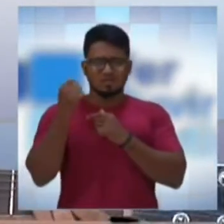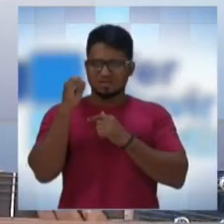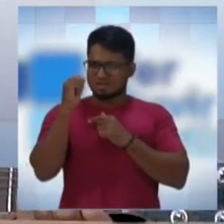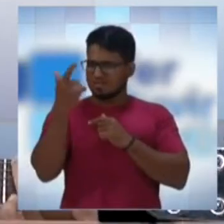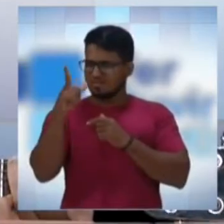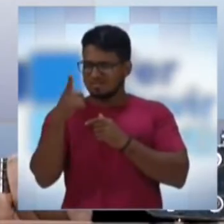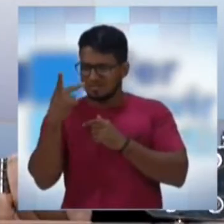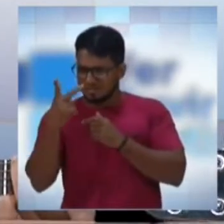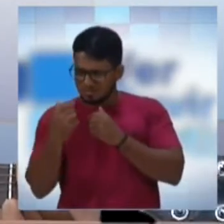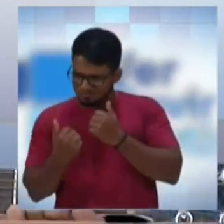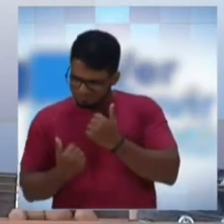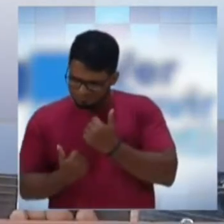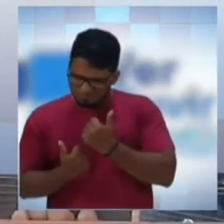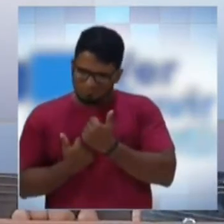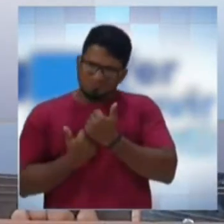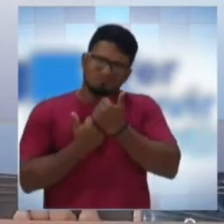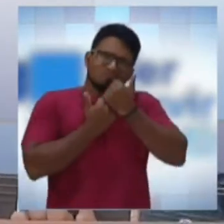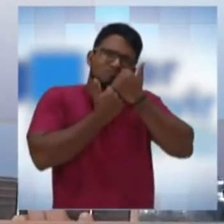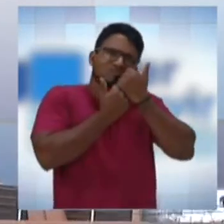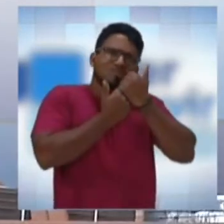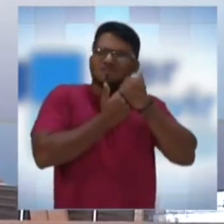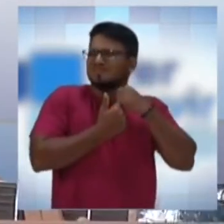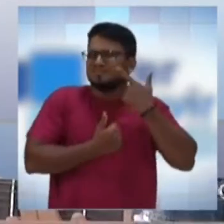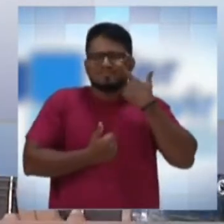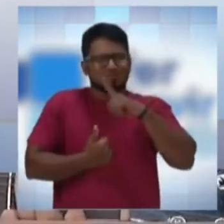sem teu apoio.